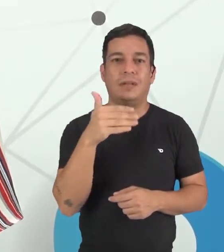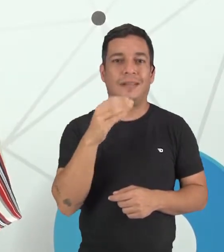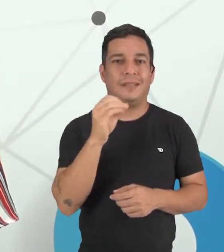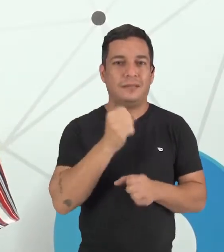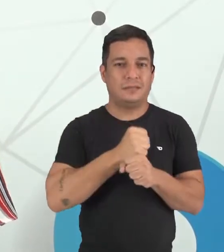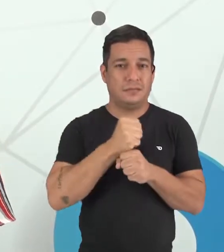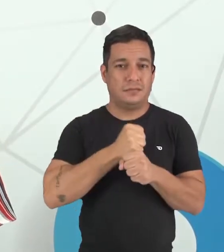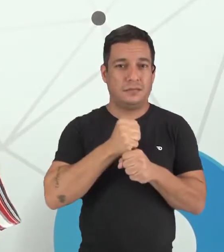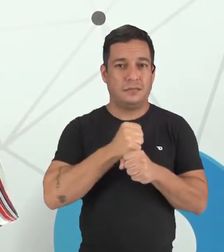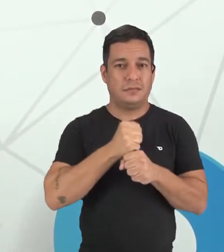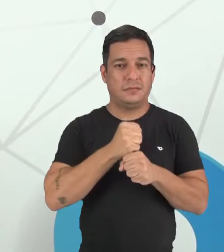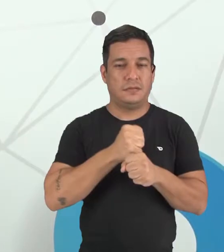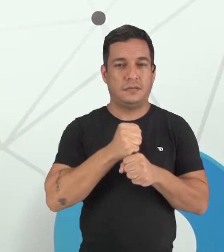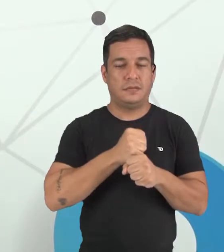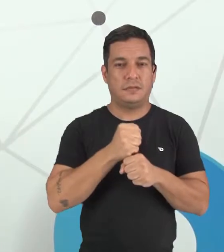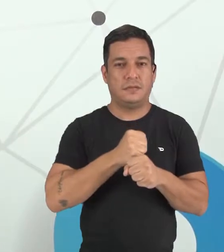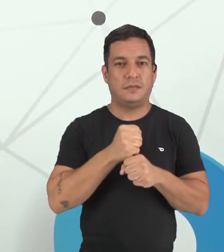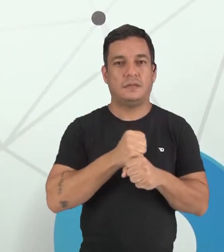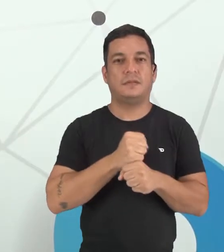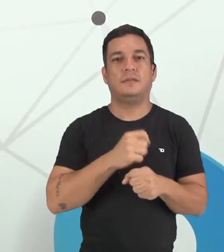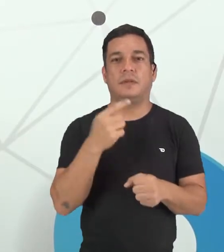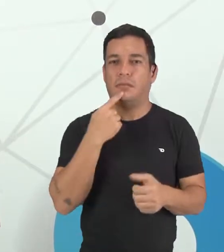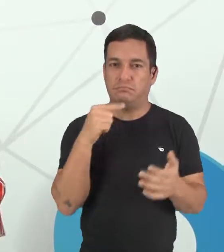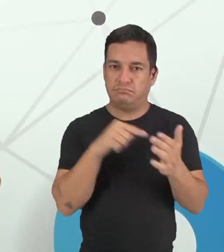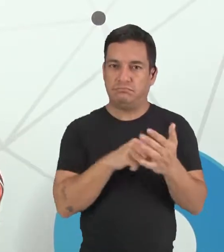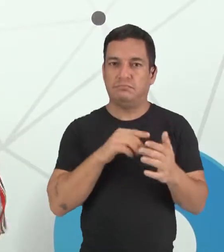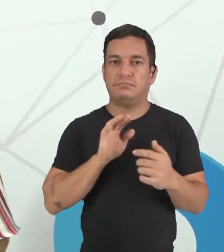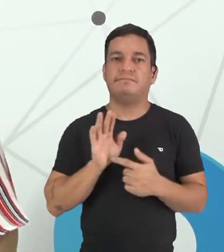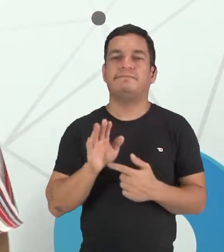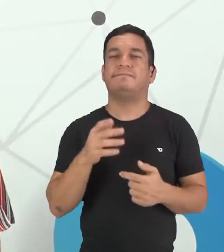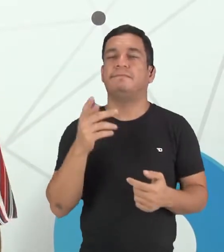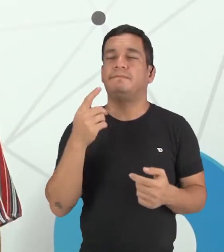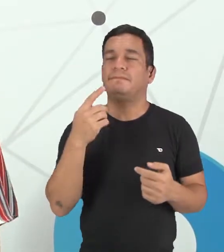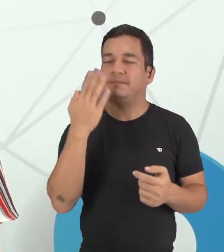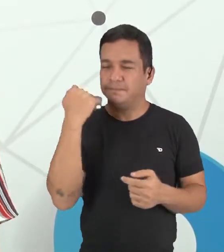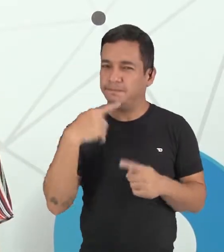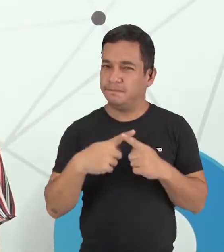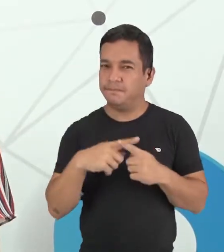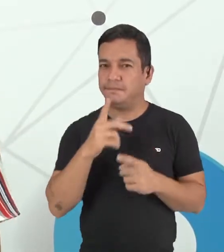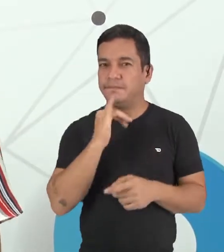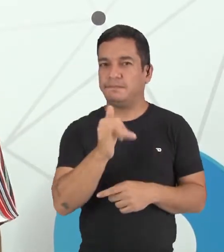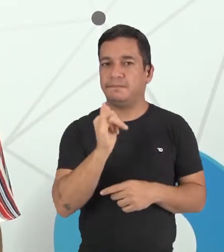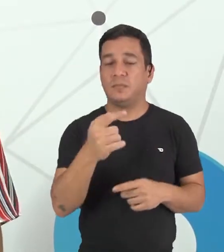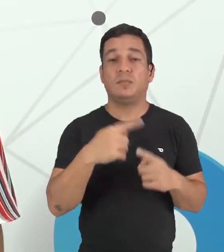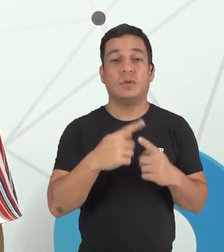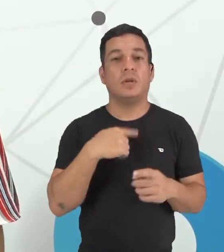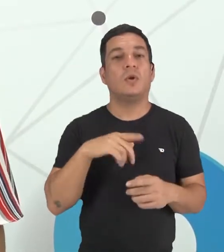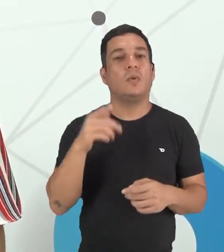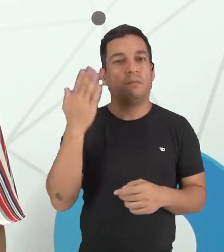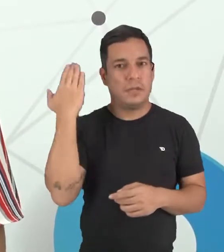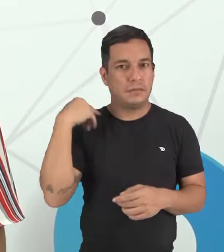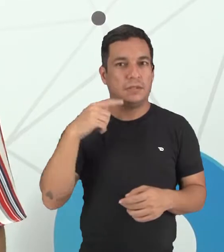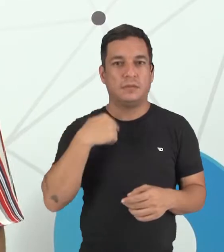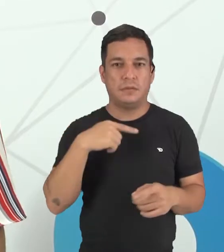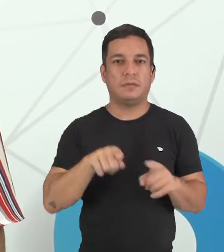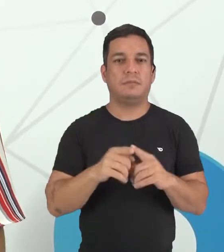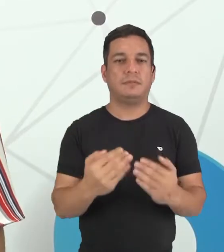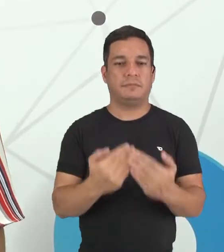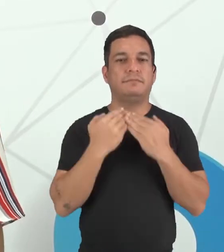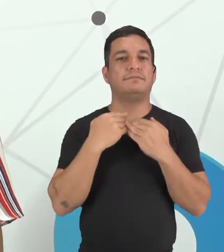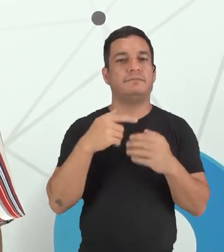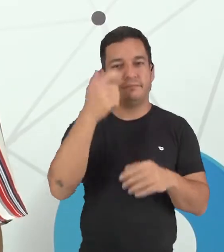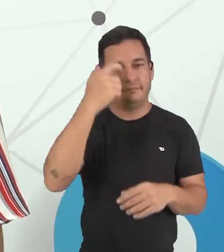de 10 anos para sair desse ciclo da violência. Sabe por que eu te digo isso? porque um dia eu também fui vítima de violência